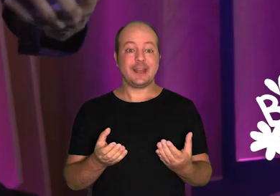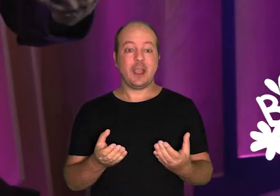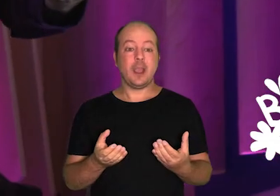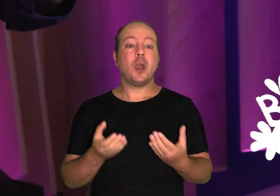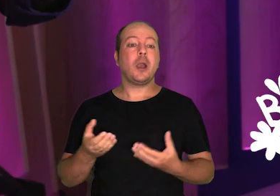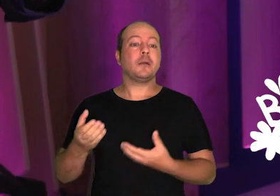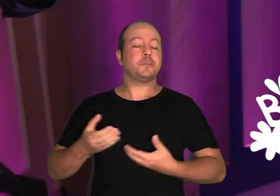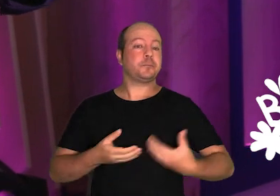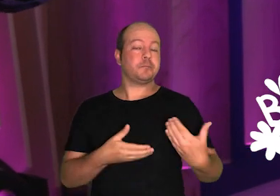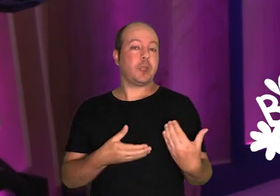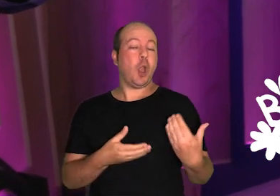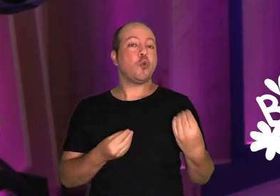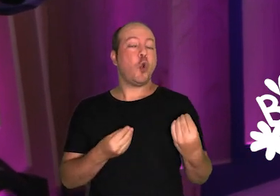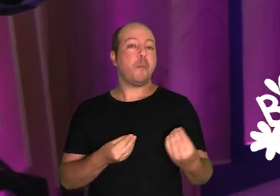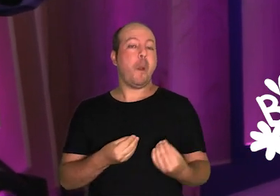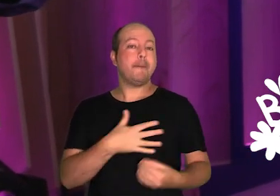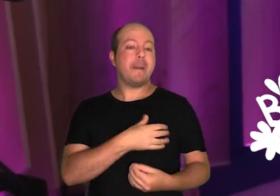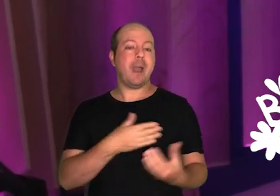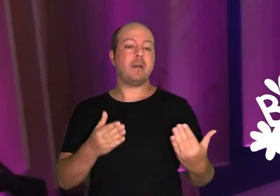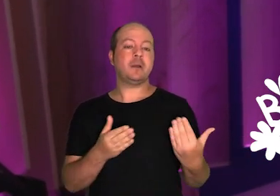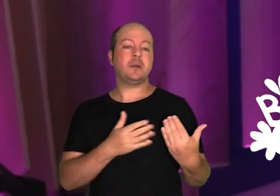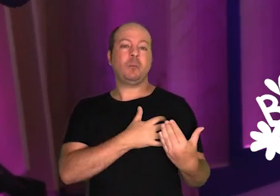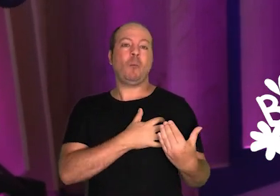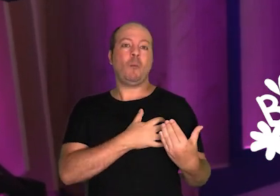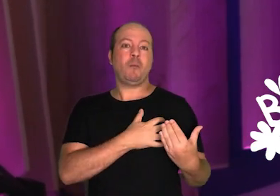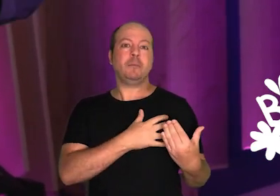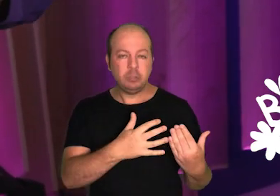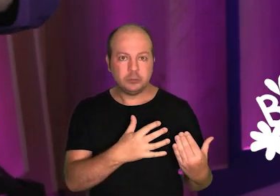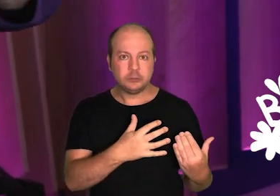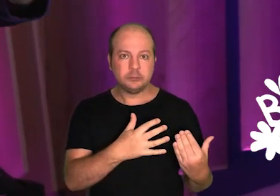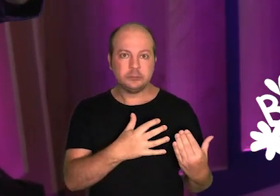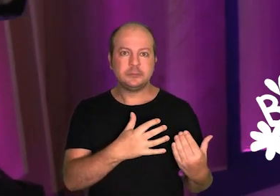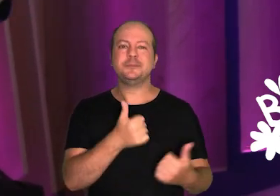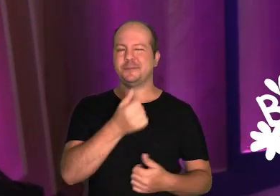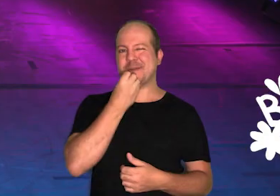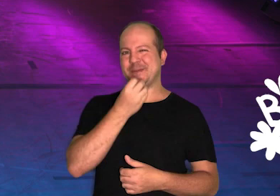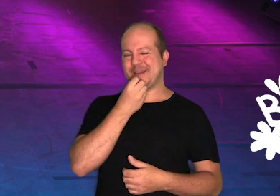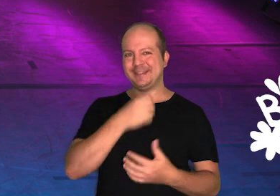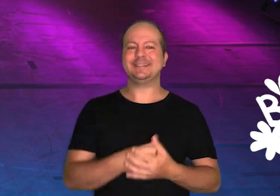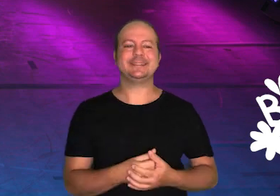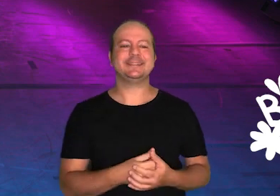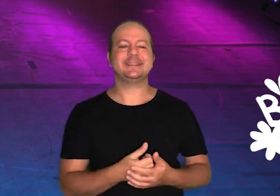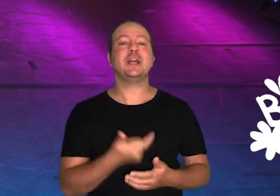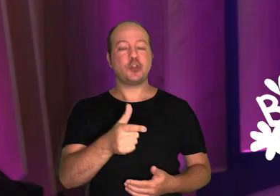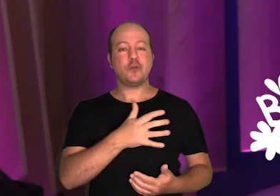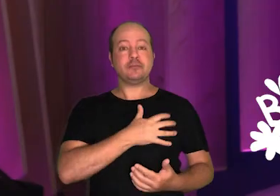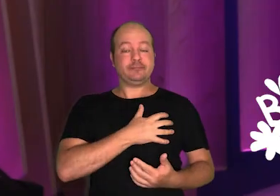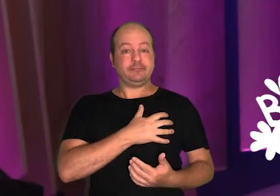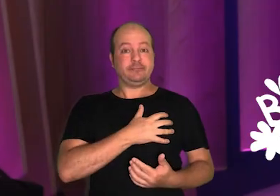E dá de mamar pro bebê com o peito esquerdo. Tira. Boa. Dá de